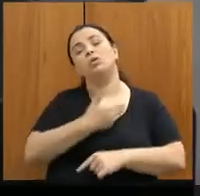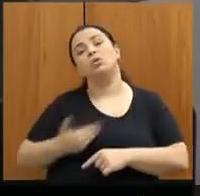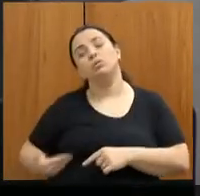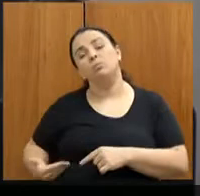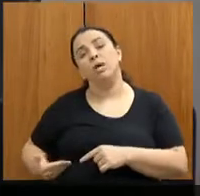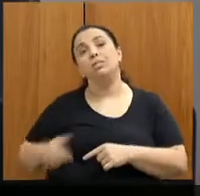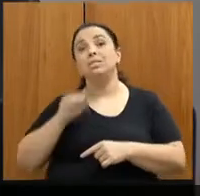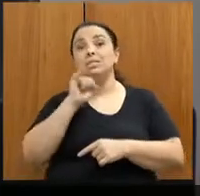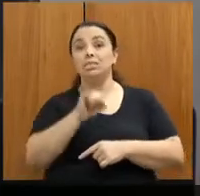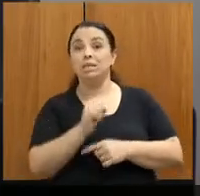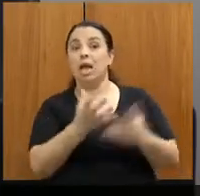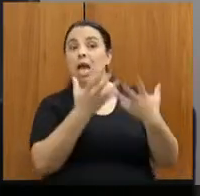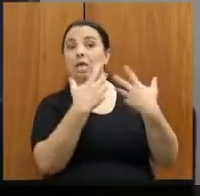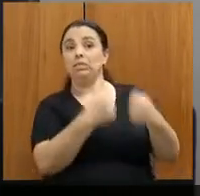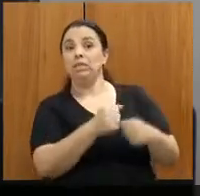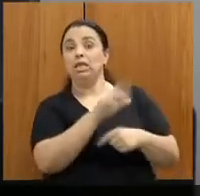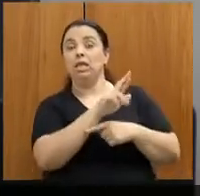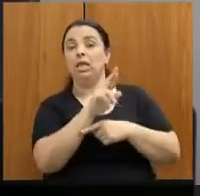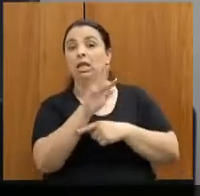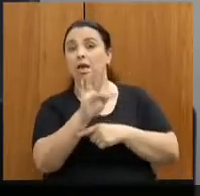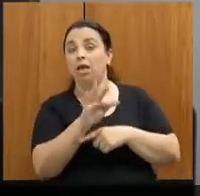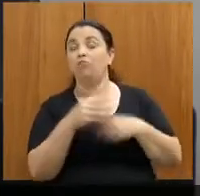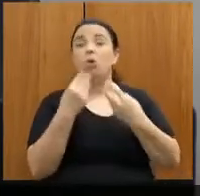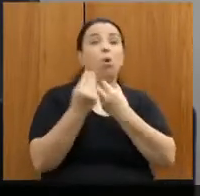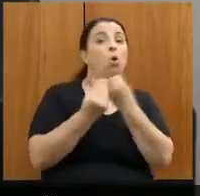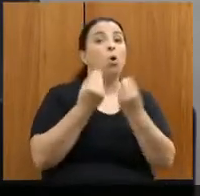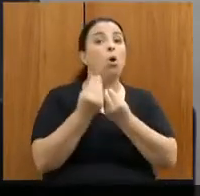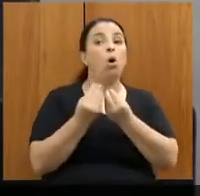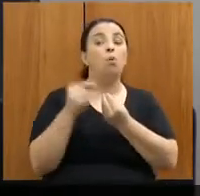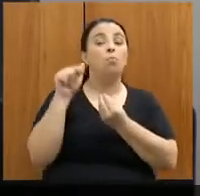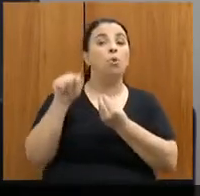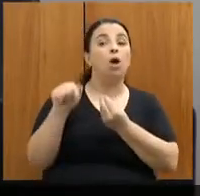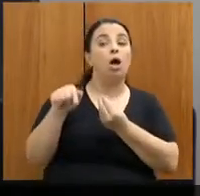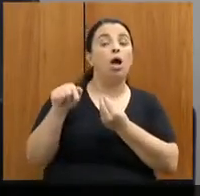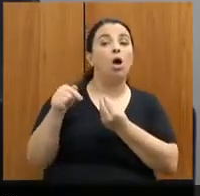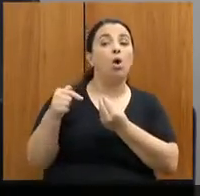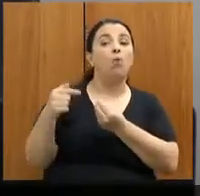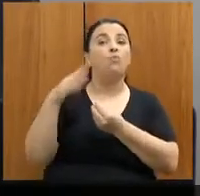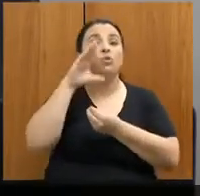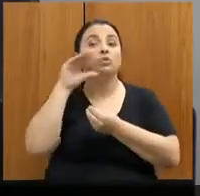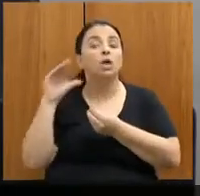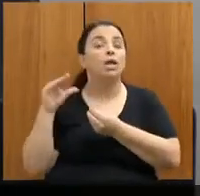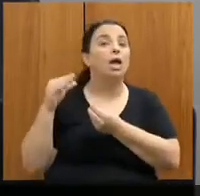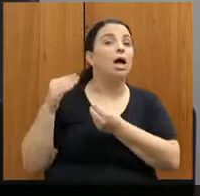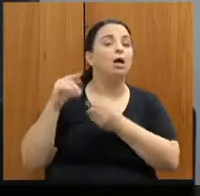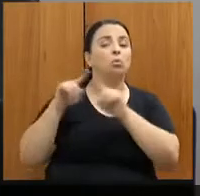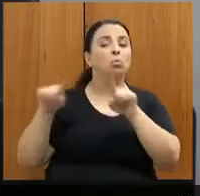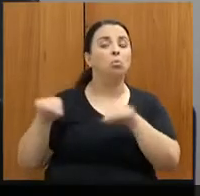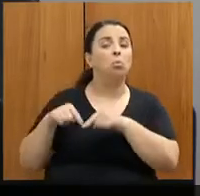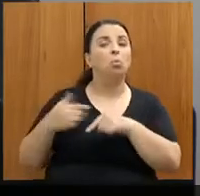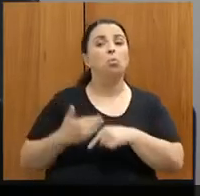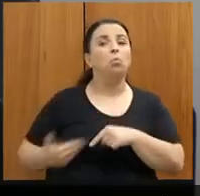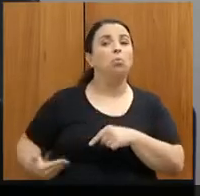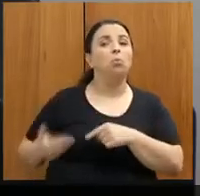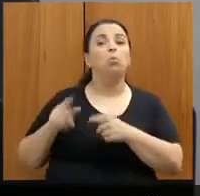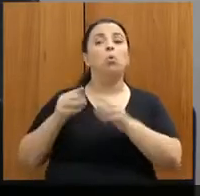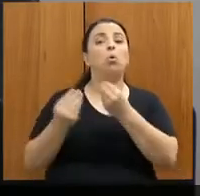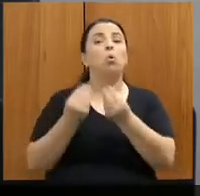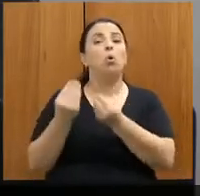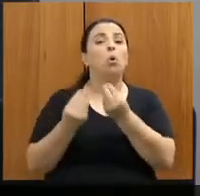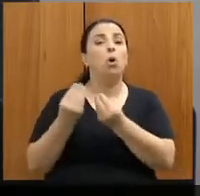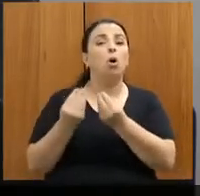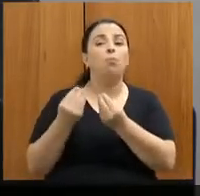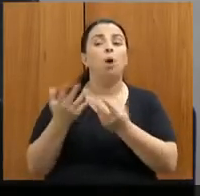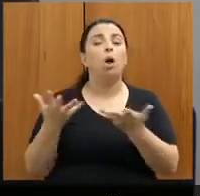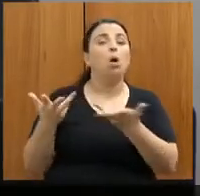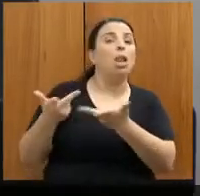do regime de recuperação fiscal como fica a qualidade do serviço público com as remunerações cada vez mais